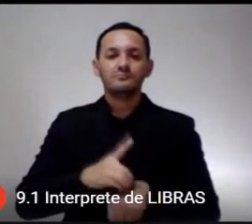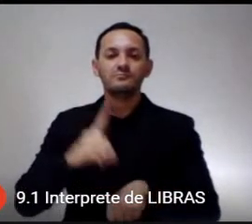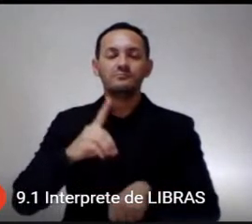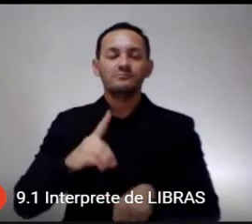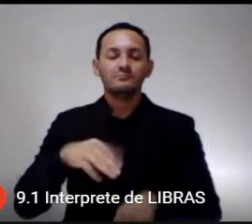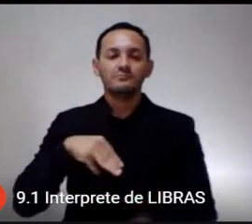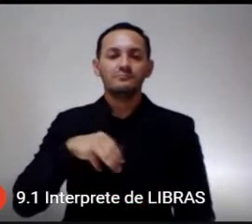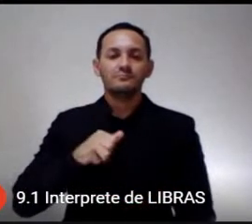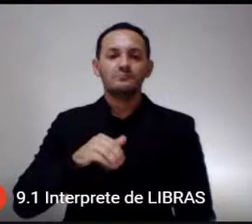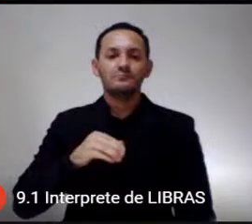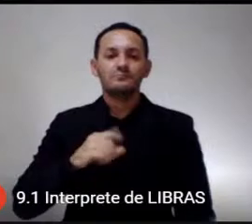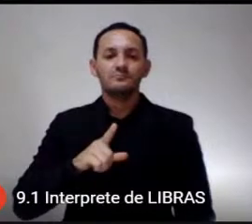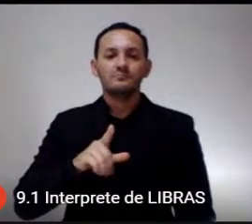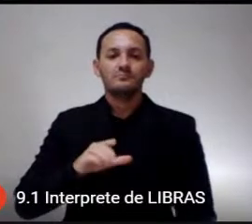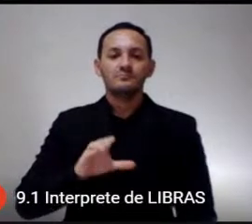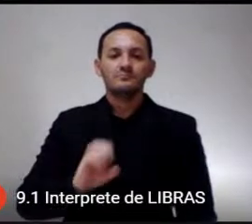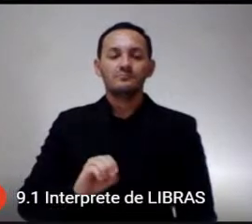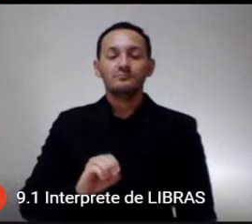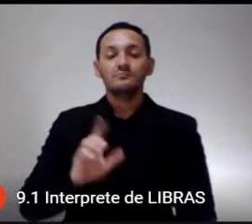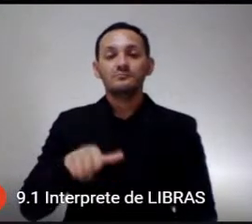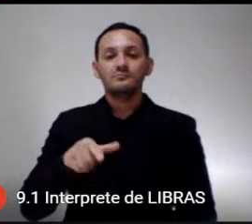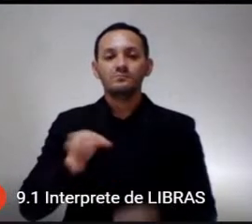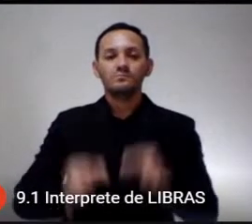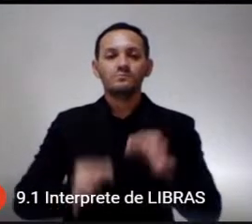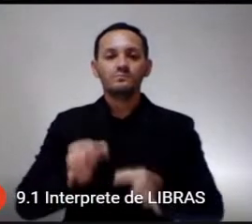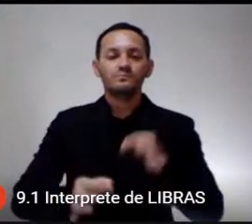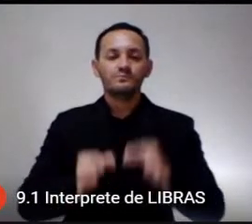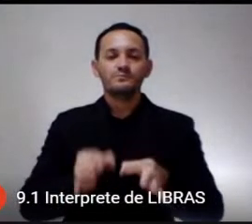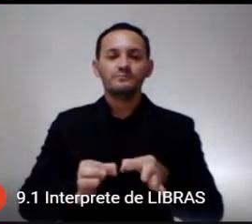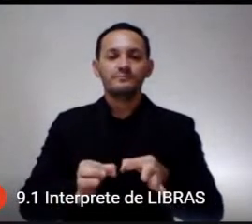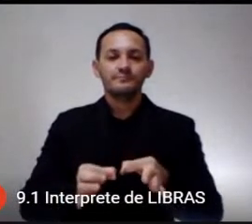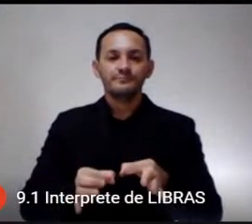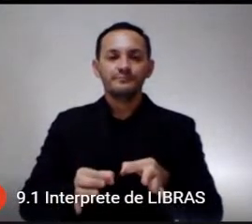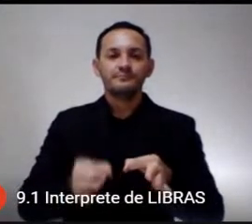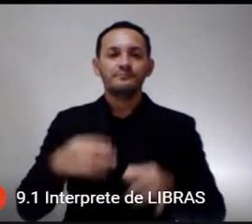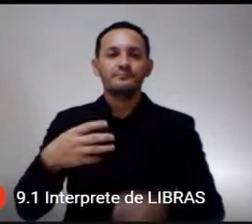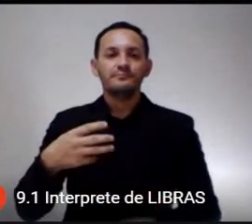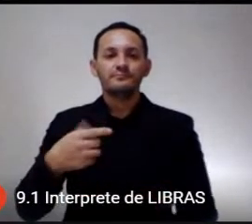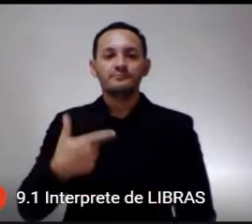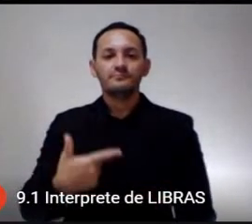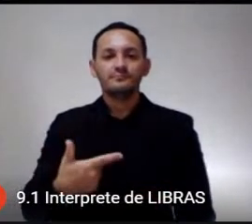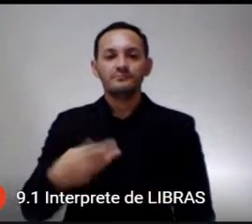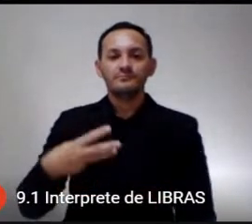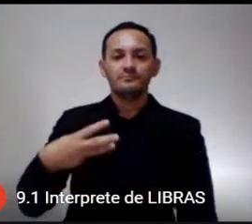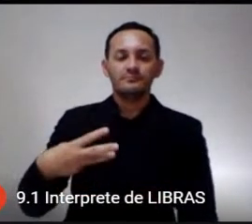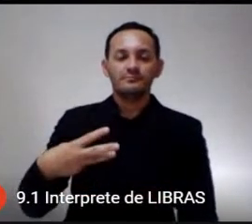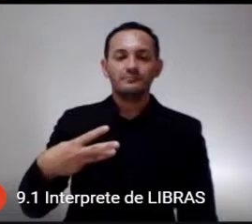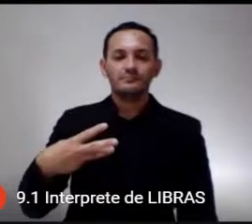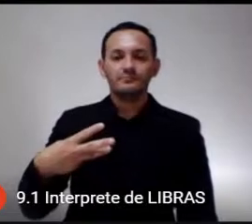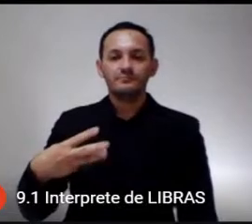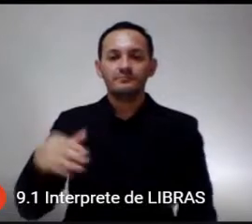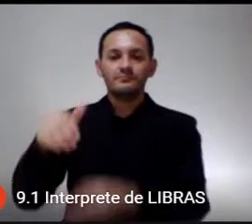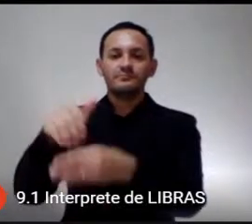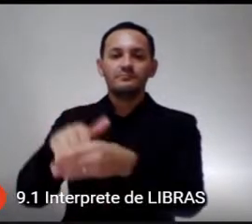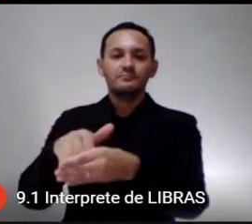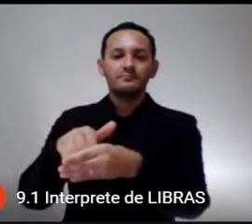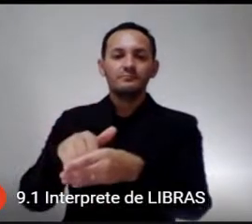de Souza, recorrido juiz da 23ª Zona Eleitoral. Então, com a palavra, o eminente relator.